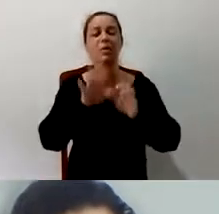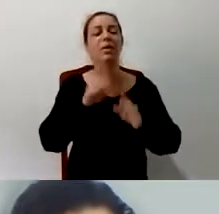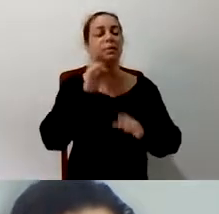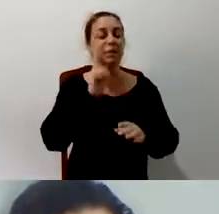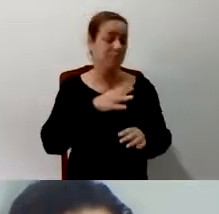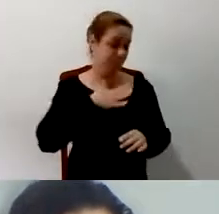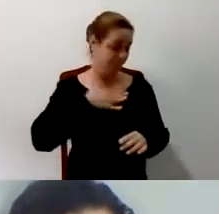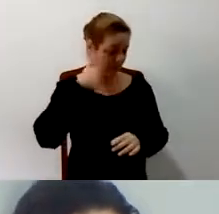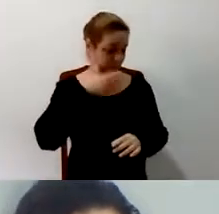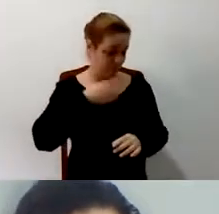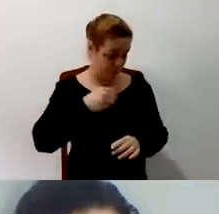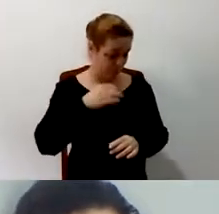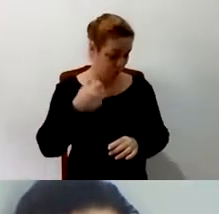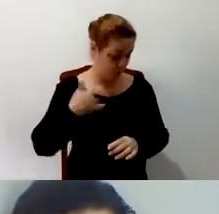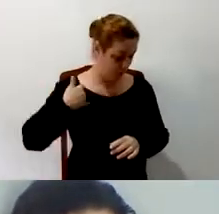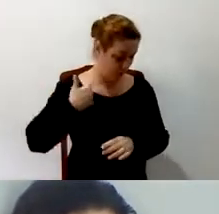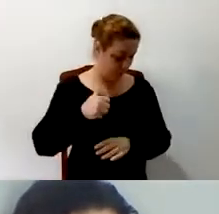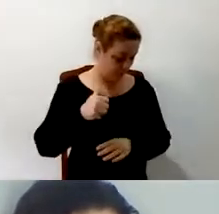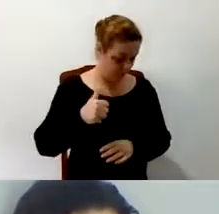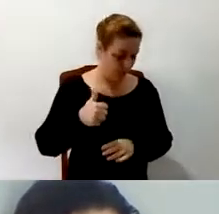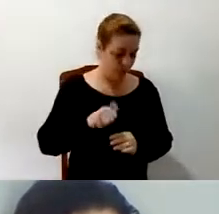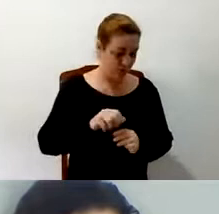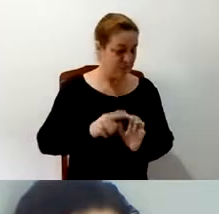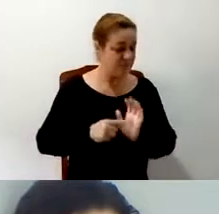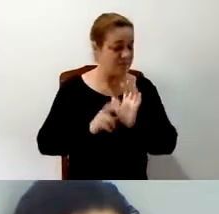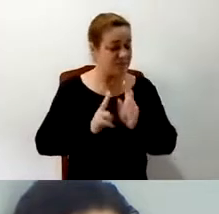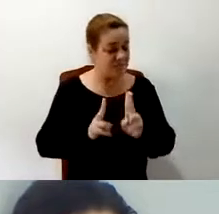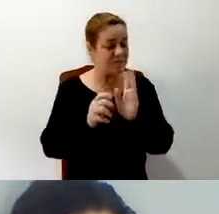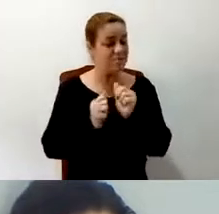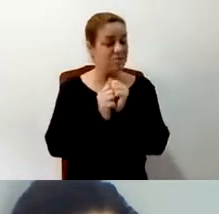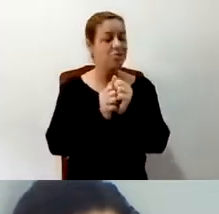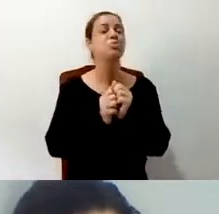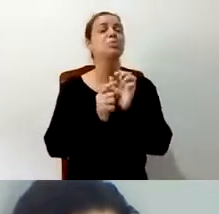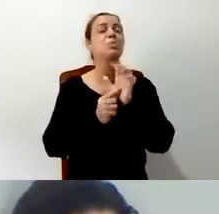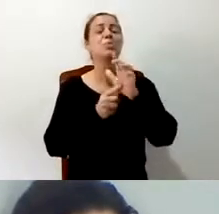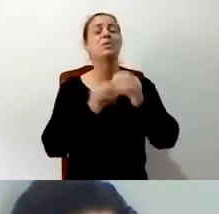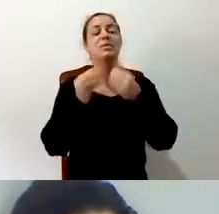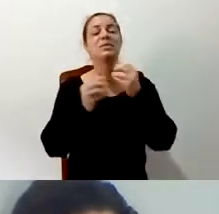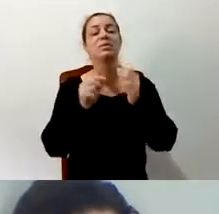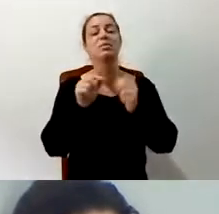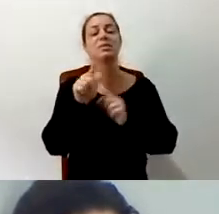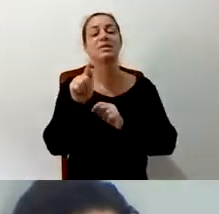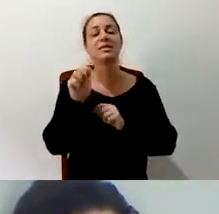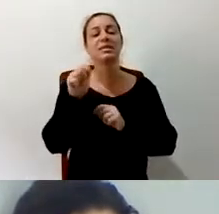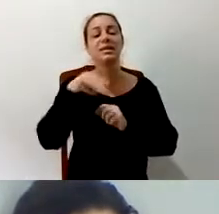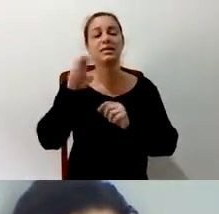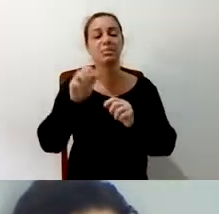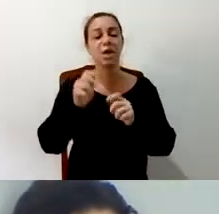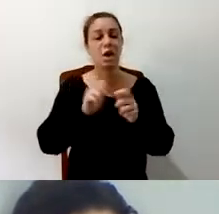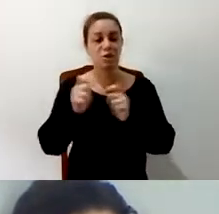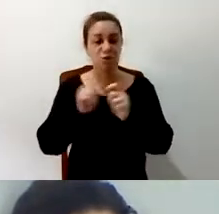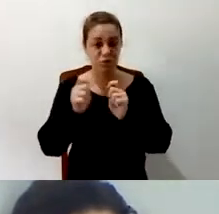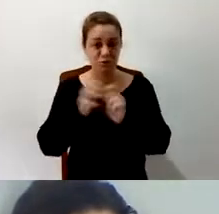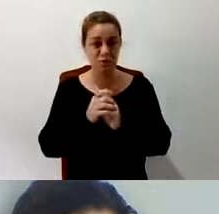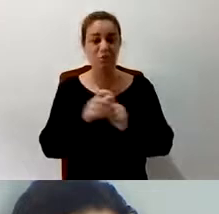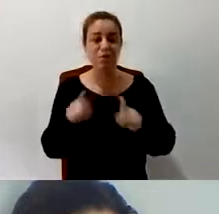Então, a proposta de gamificação é uma coisa que, de repente, a gente está pensando em utilizar e melhorar mais na proposta,